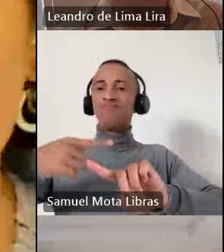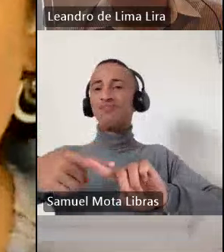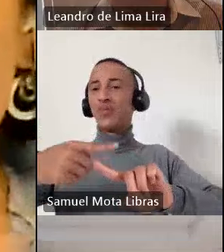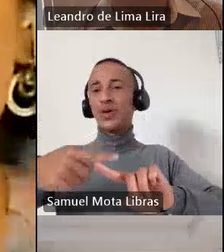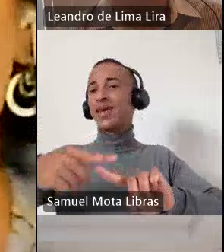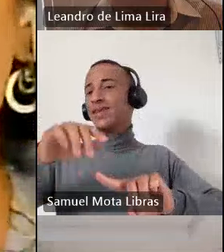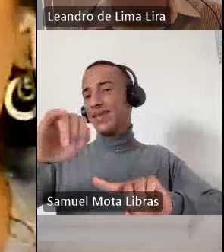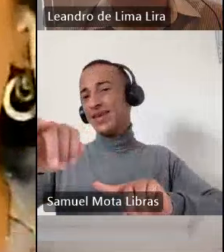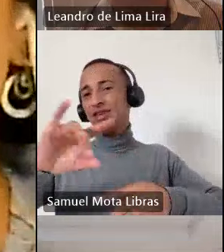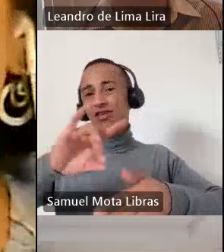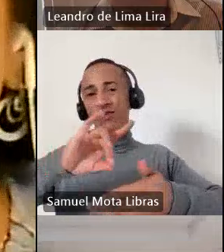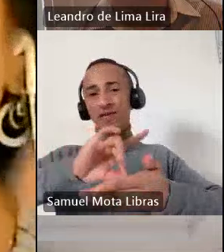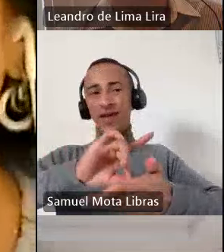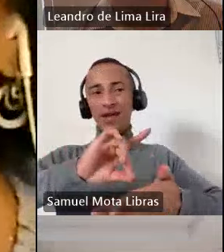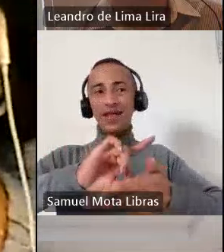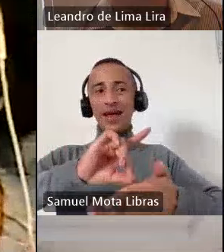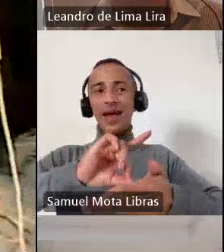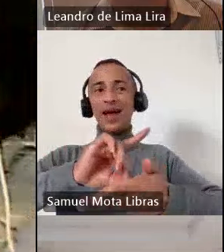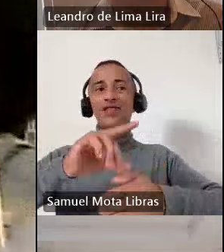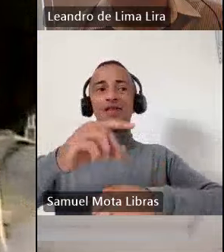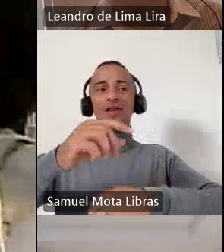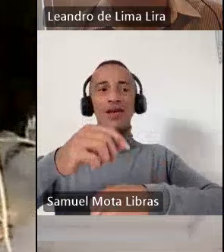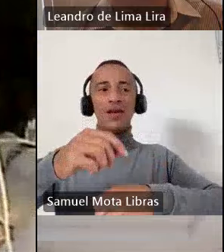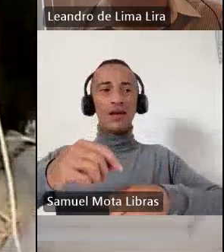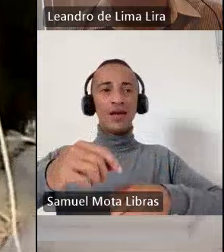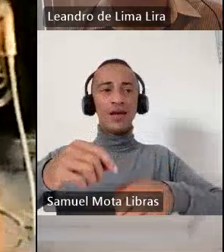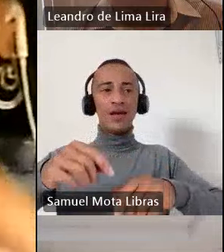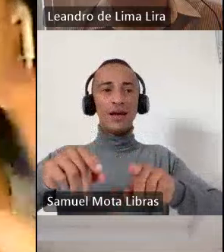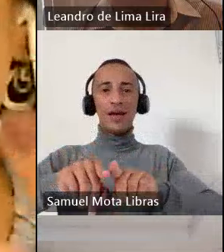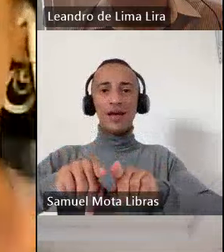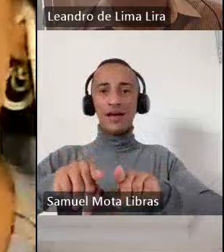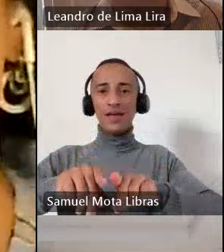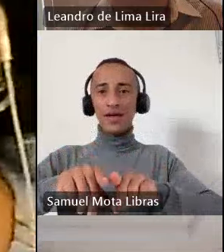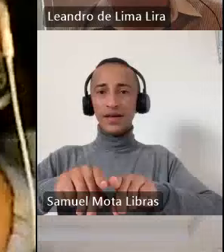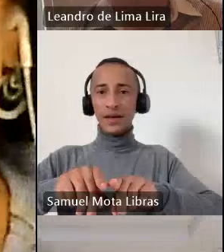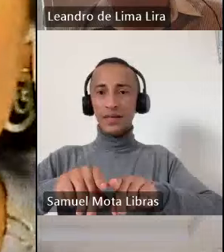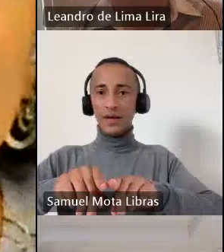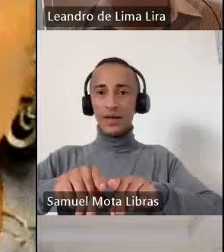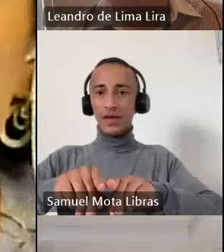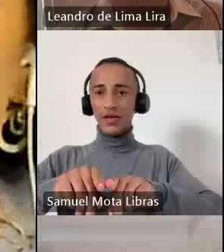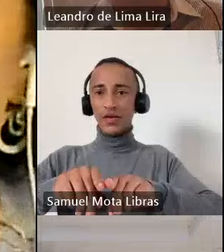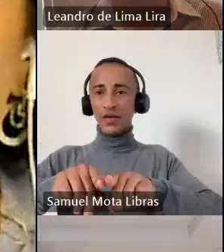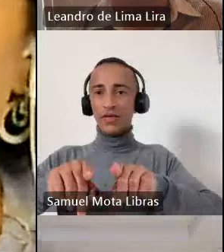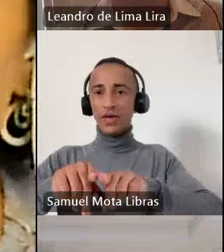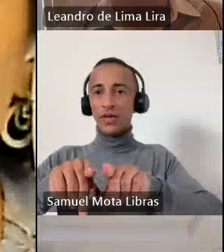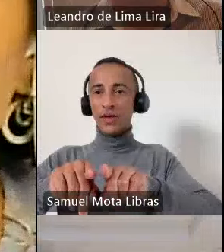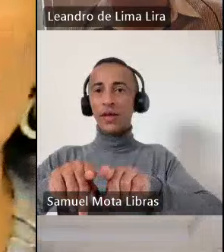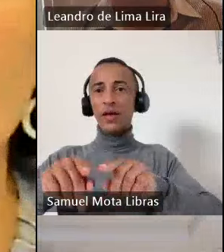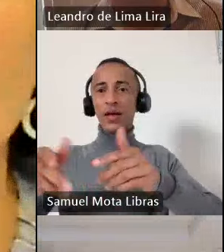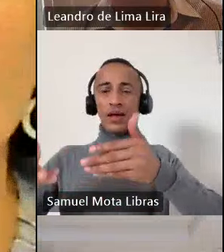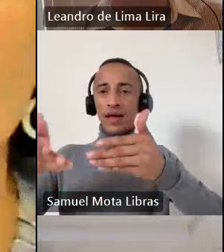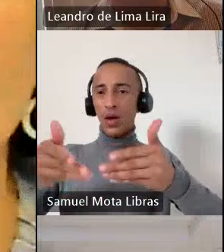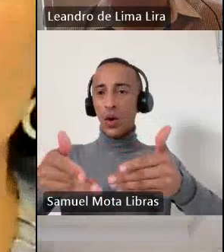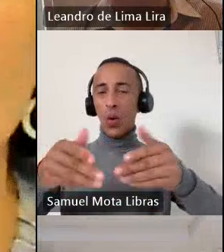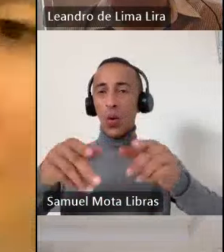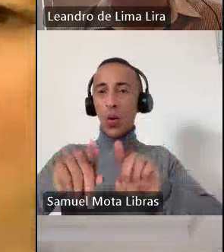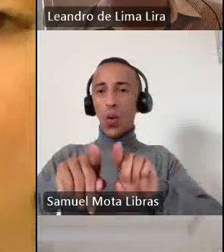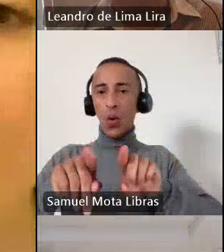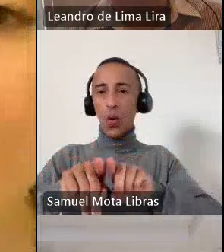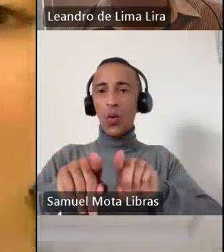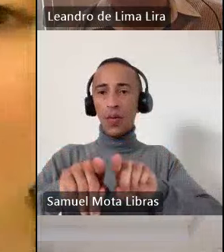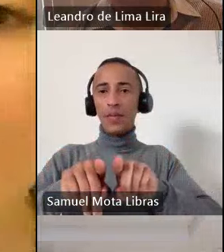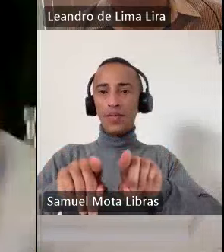ou não eh qual o público que tá deixando de ir você vai fazer uma avaliação também das da da cadeia logística